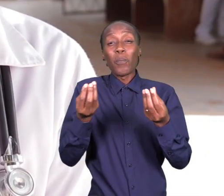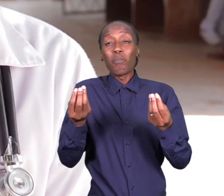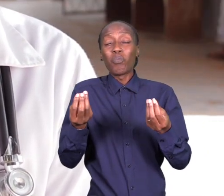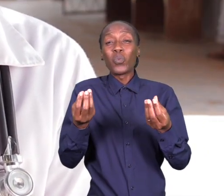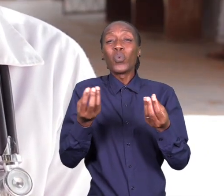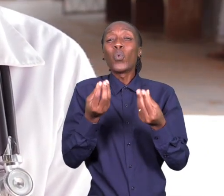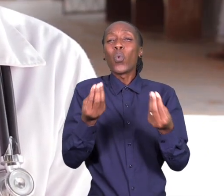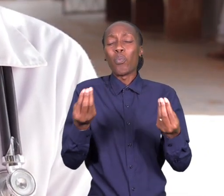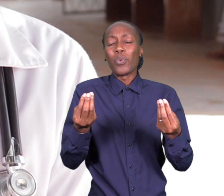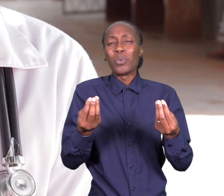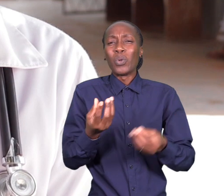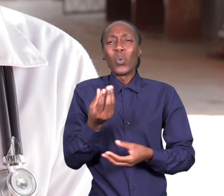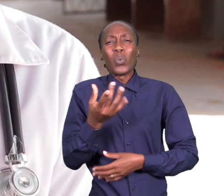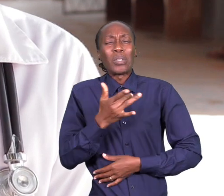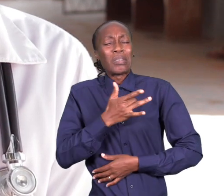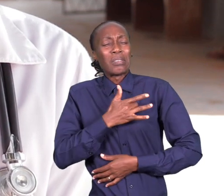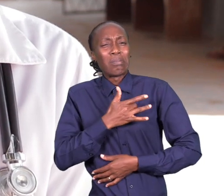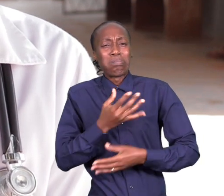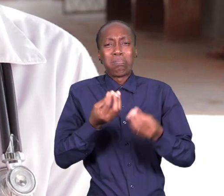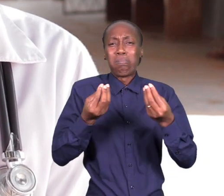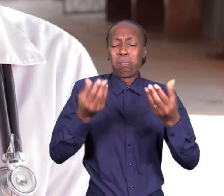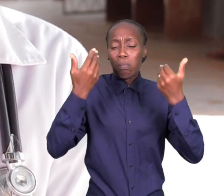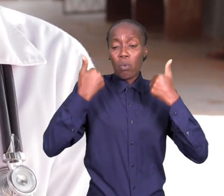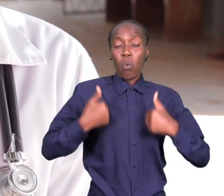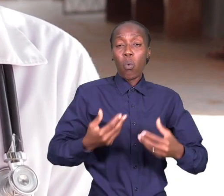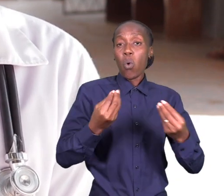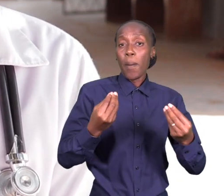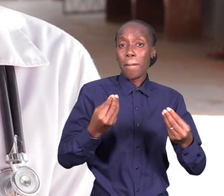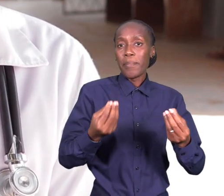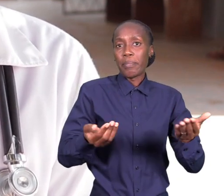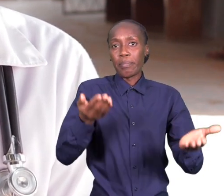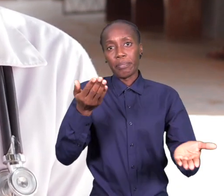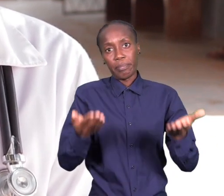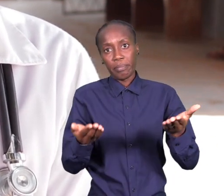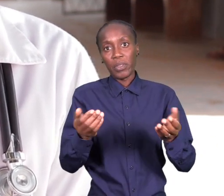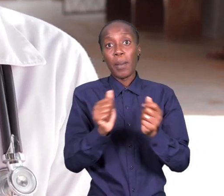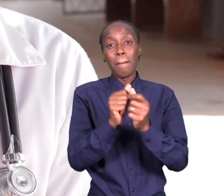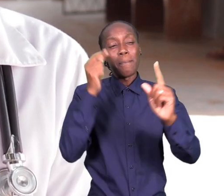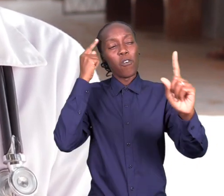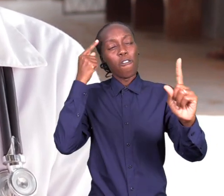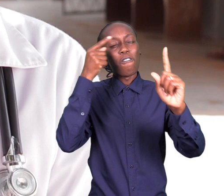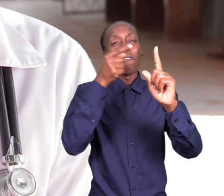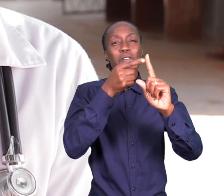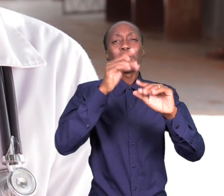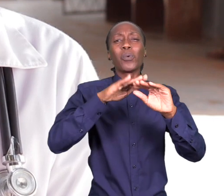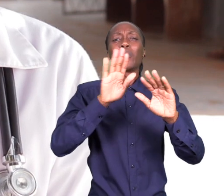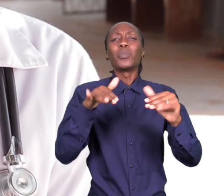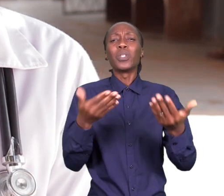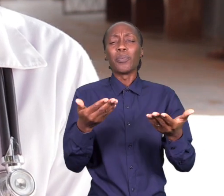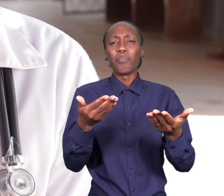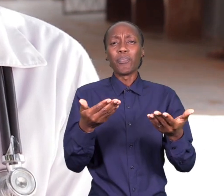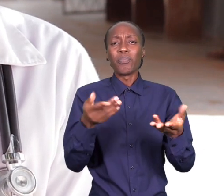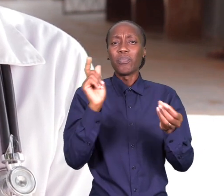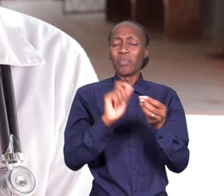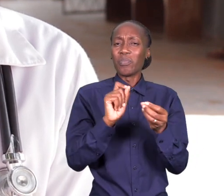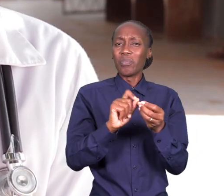com o tipo de parasita. Mas vamos nos focar aqueles que têm muito a ver com a questão de